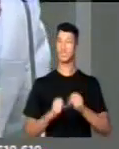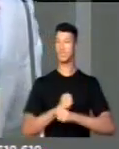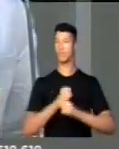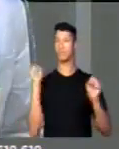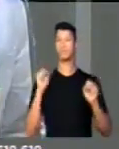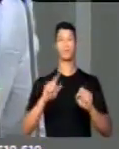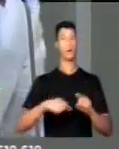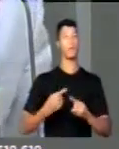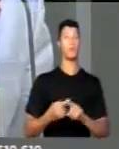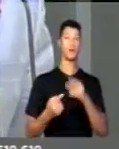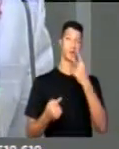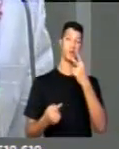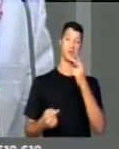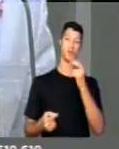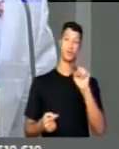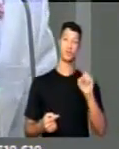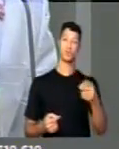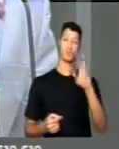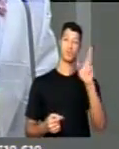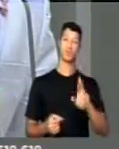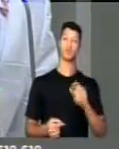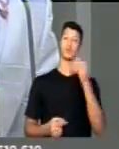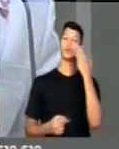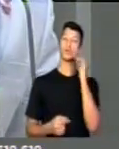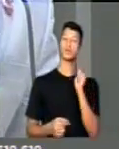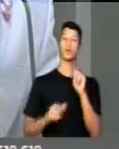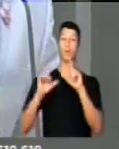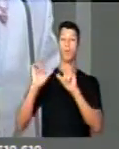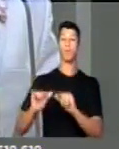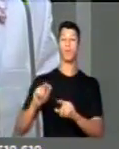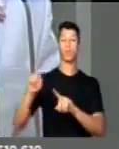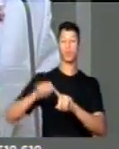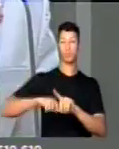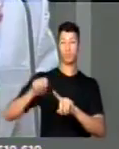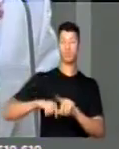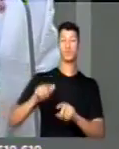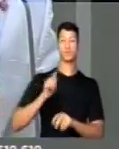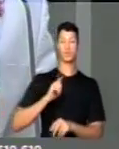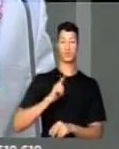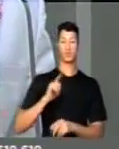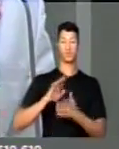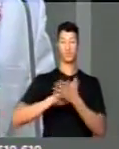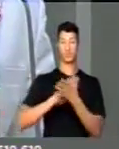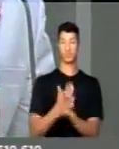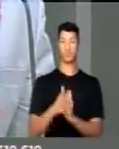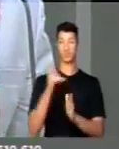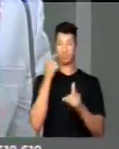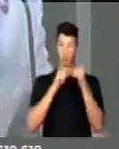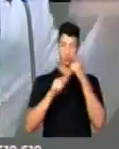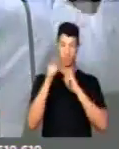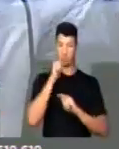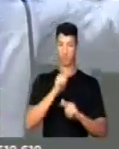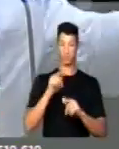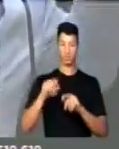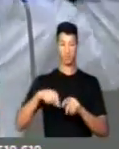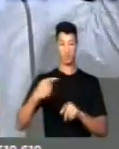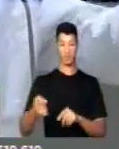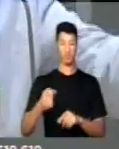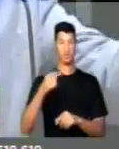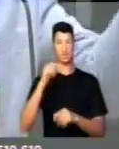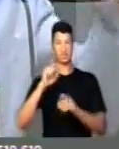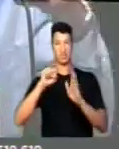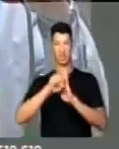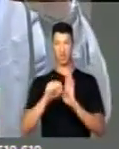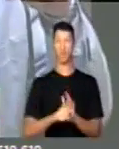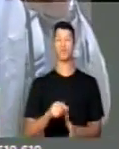um pouquinho mais de R$ 2.000, e quiçá dentro de poucos meses teremos a destruição de uma conquista depois de